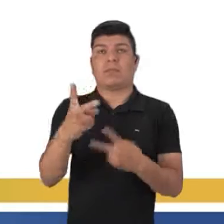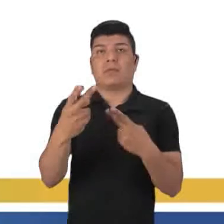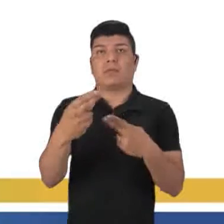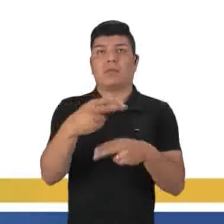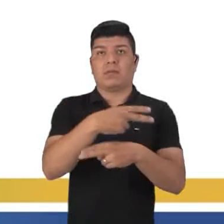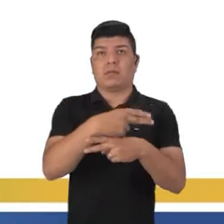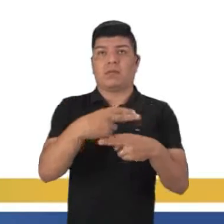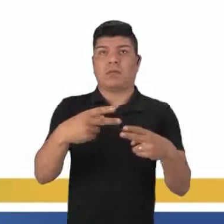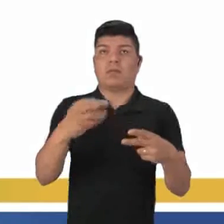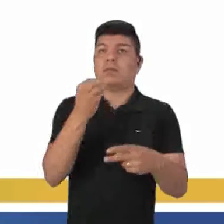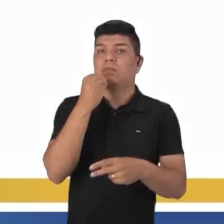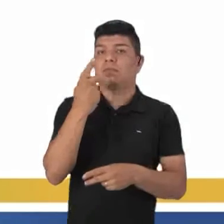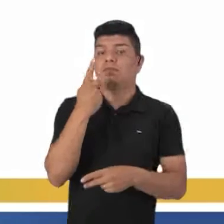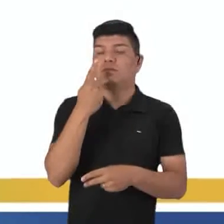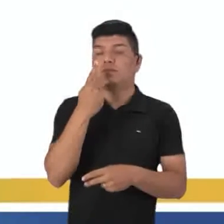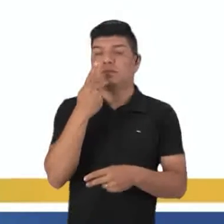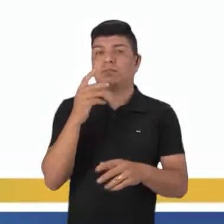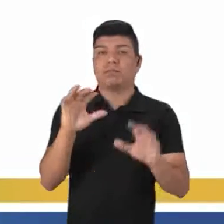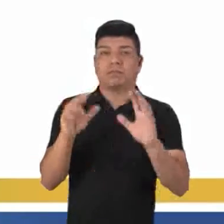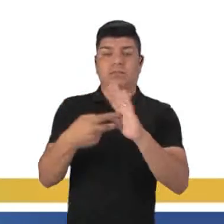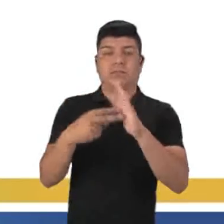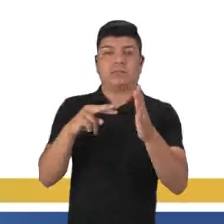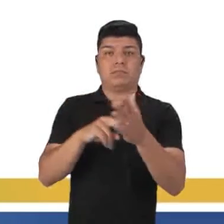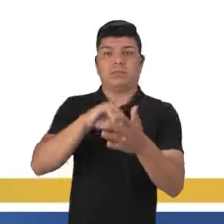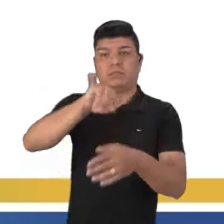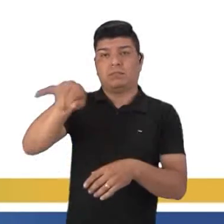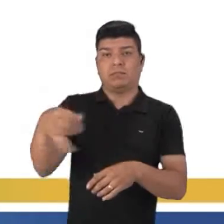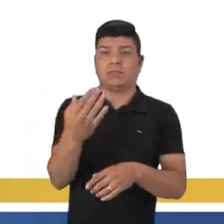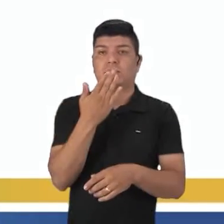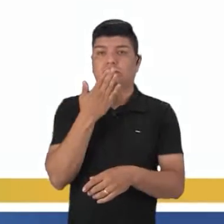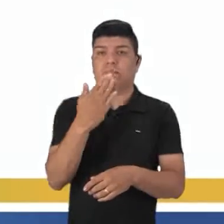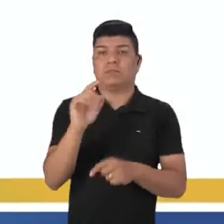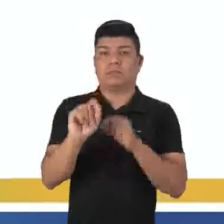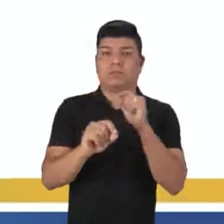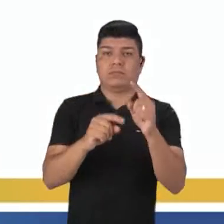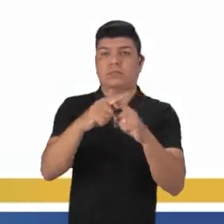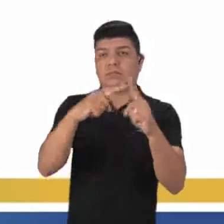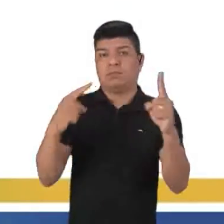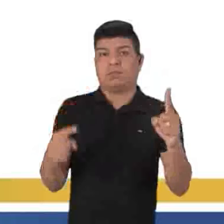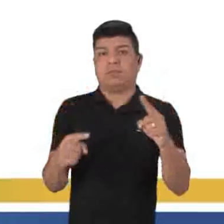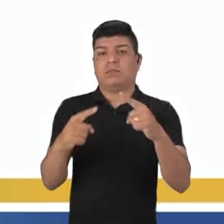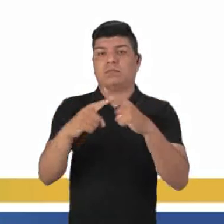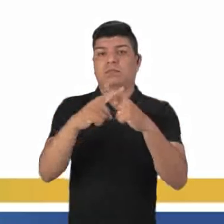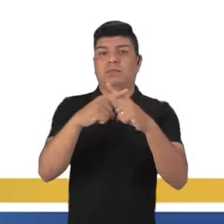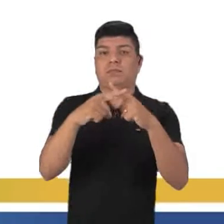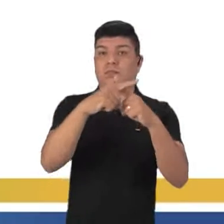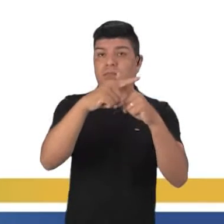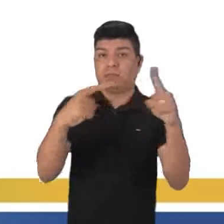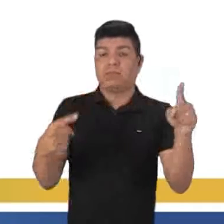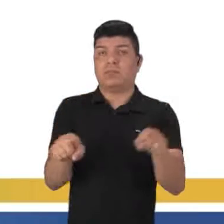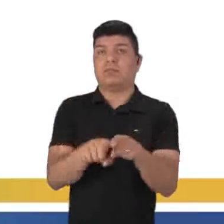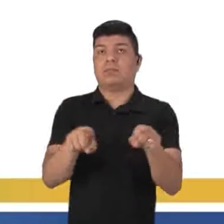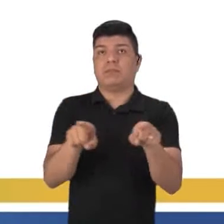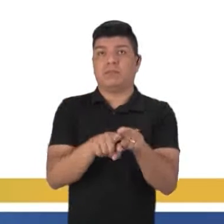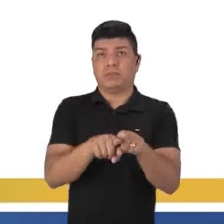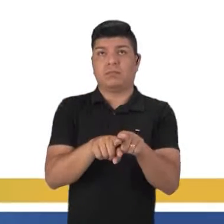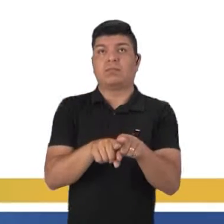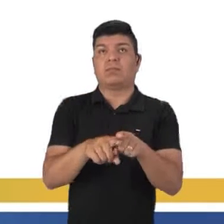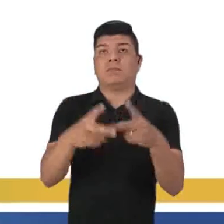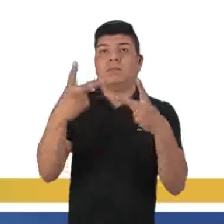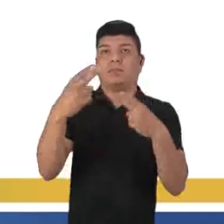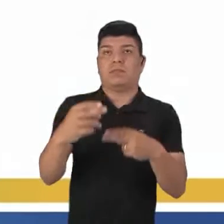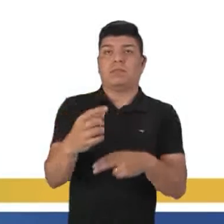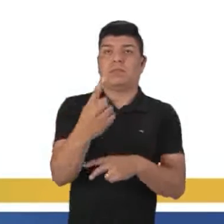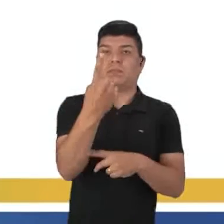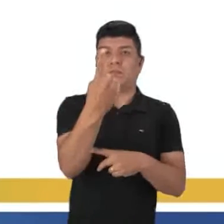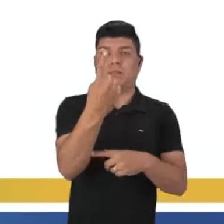produto dessas probabilidades. Isto é, a chance pedida vai ser igual a meio vezes meio, né? Que é igual a 1/4,